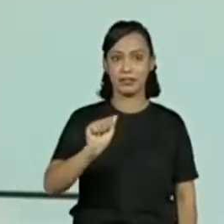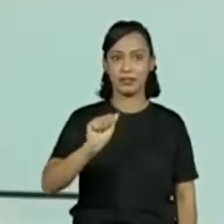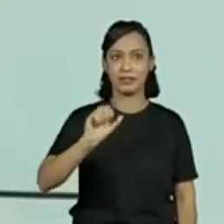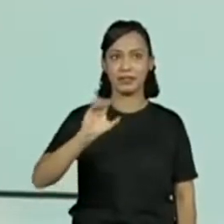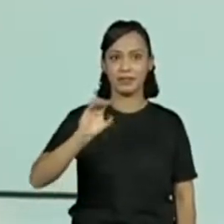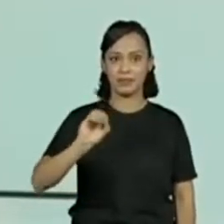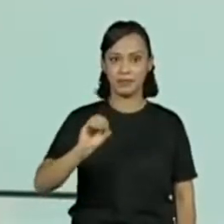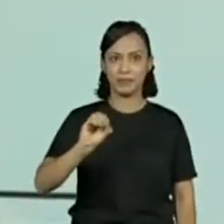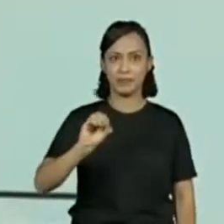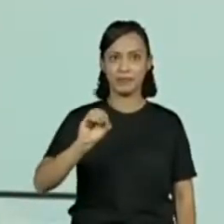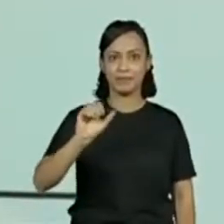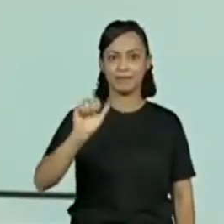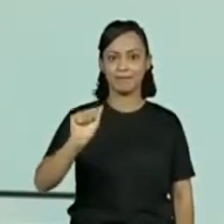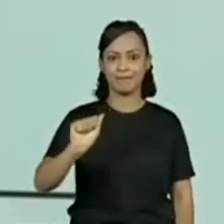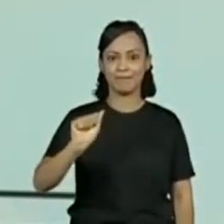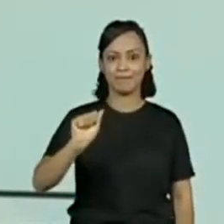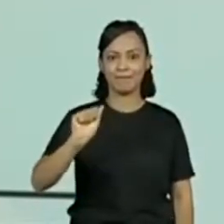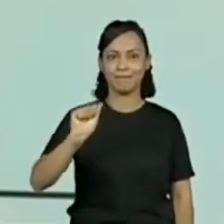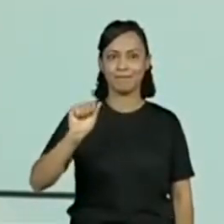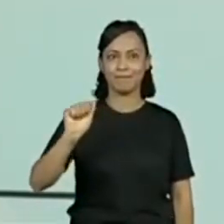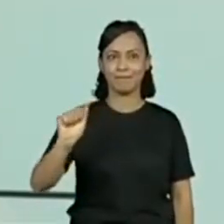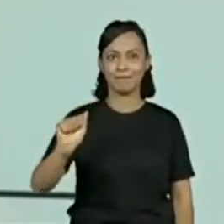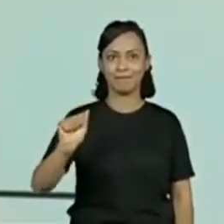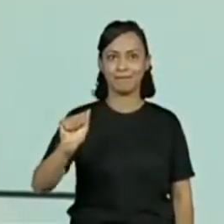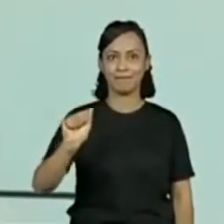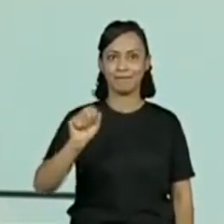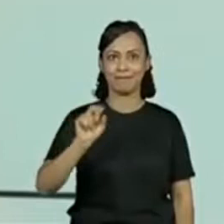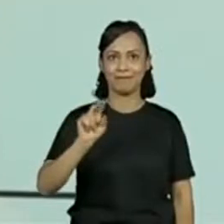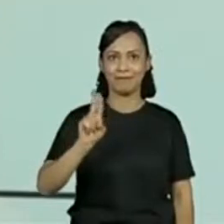virado à paulista